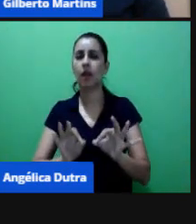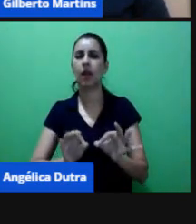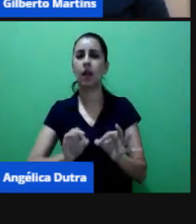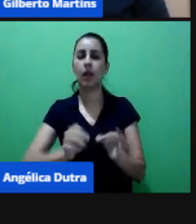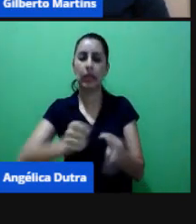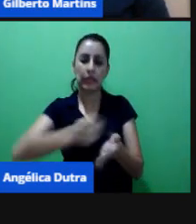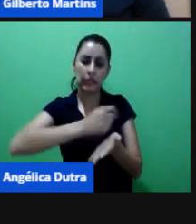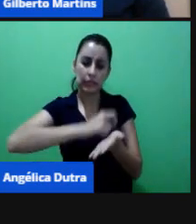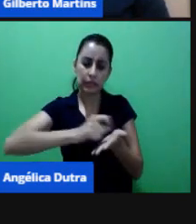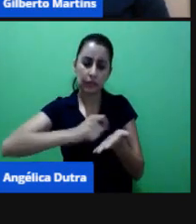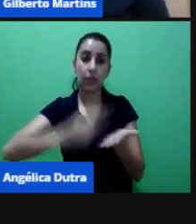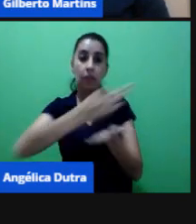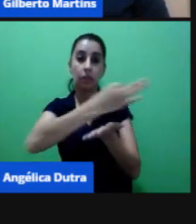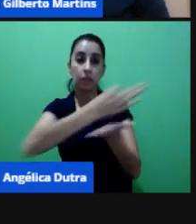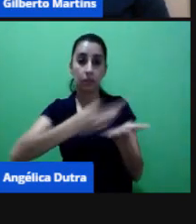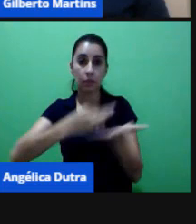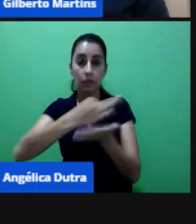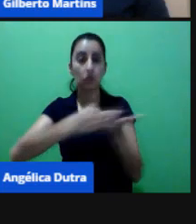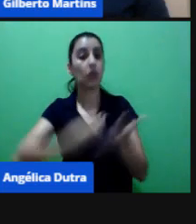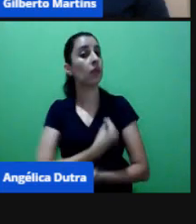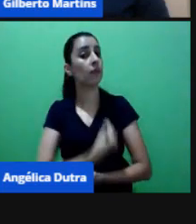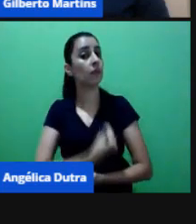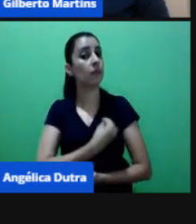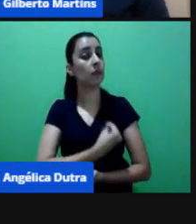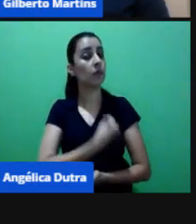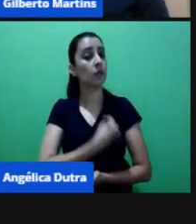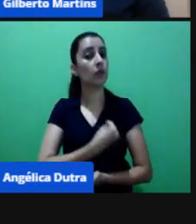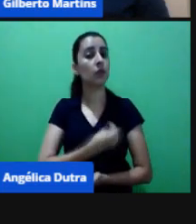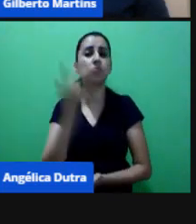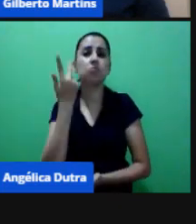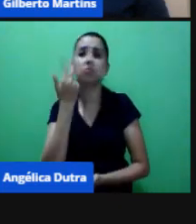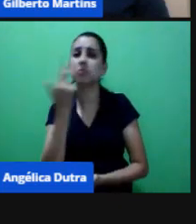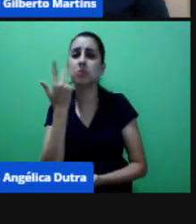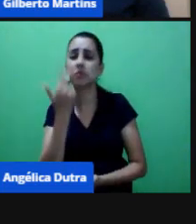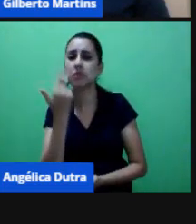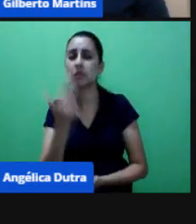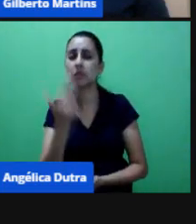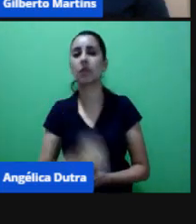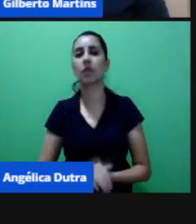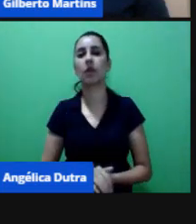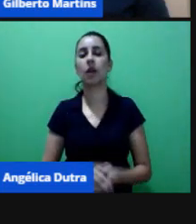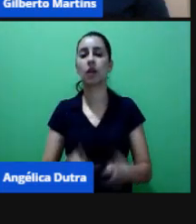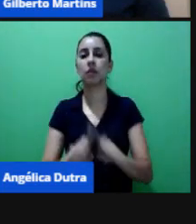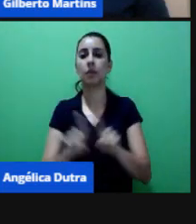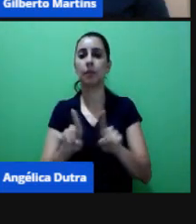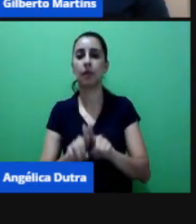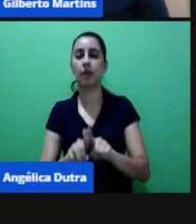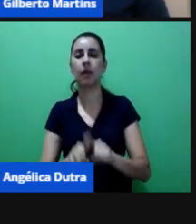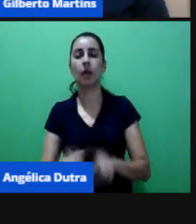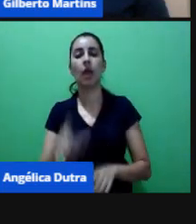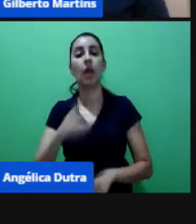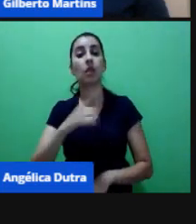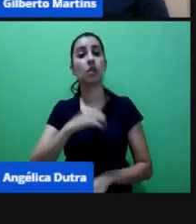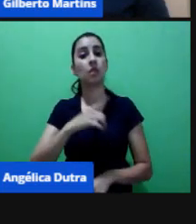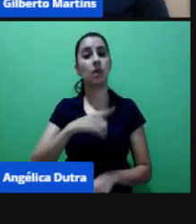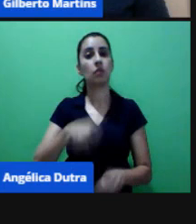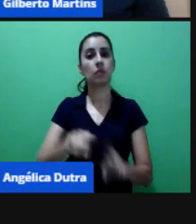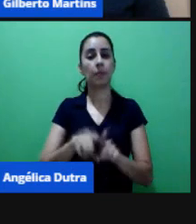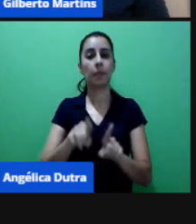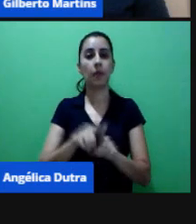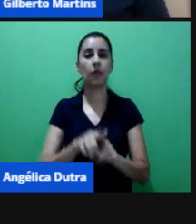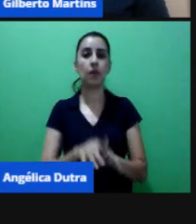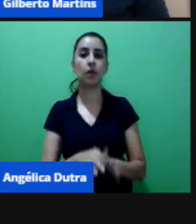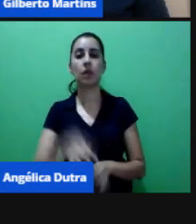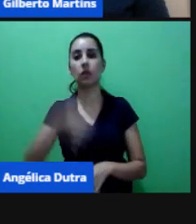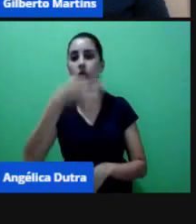vida cotidiana, identificar e reproduzir em textos injutivos e instrucionais,